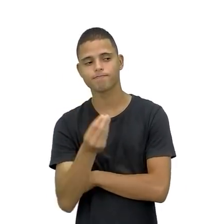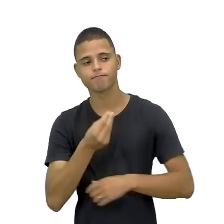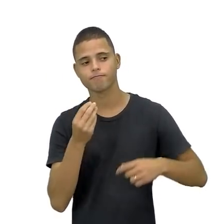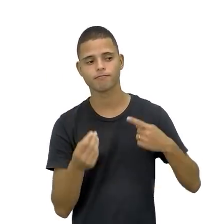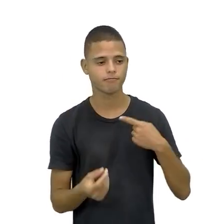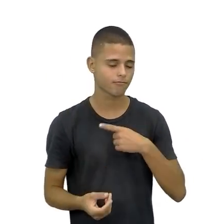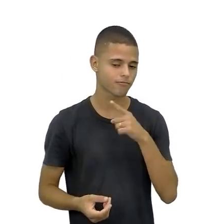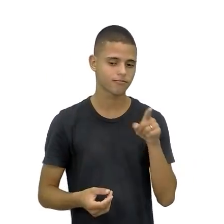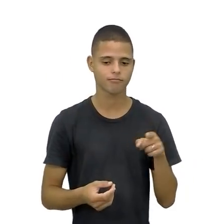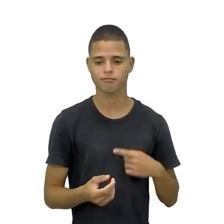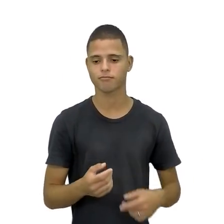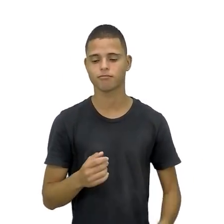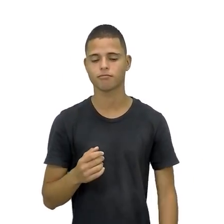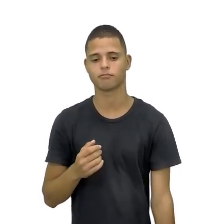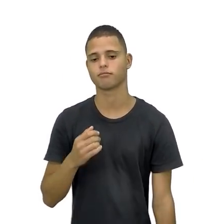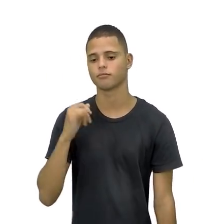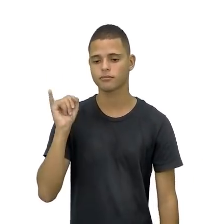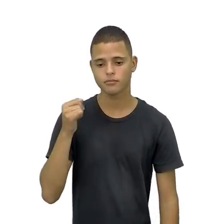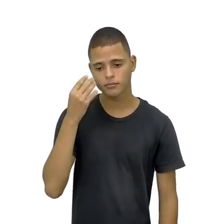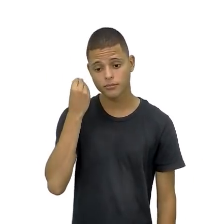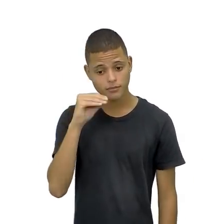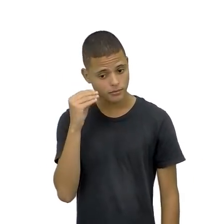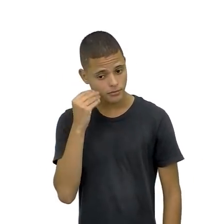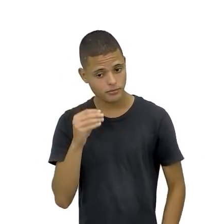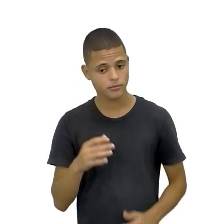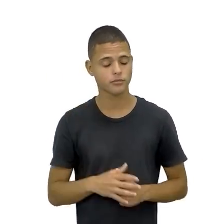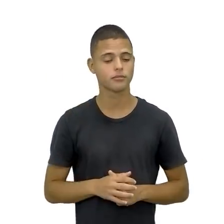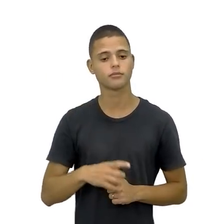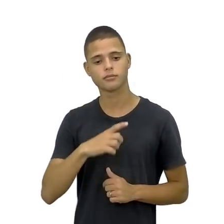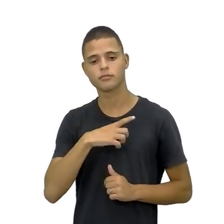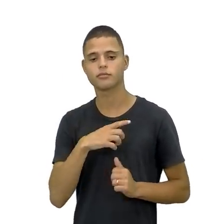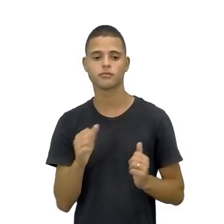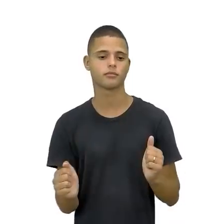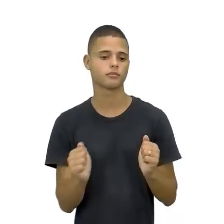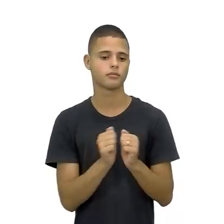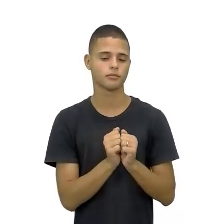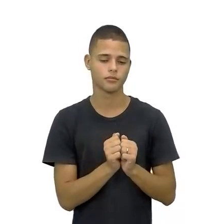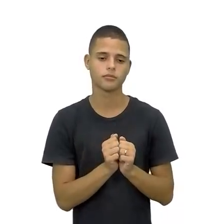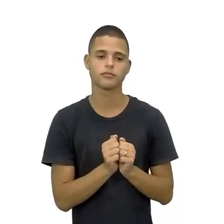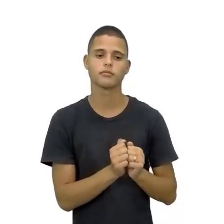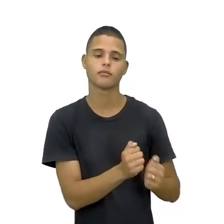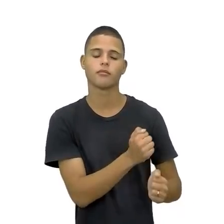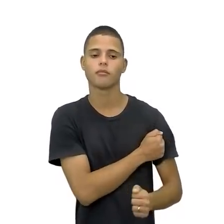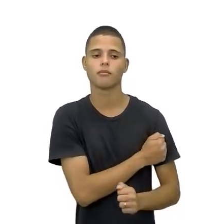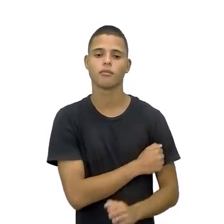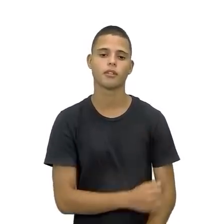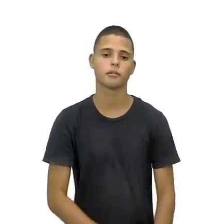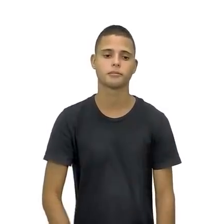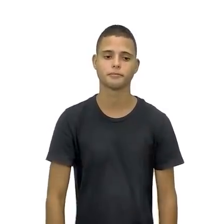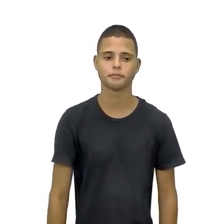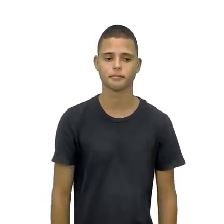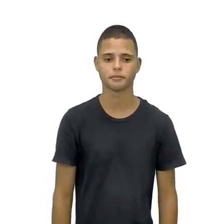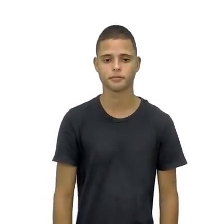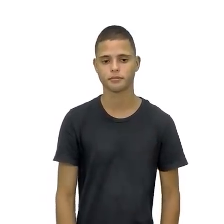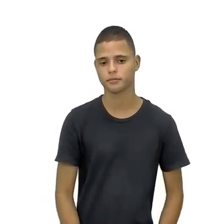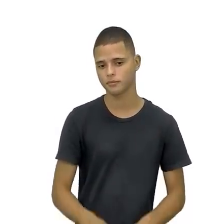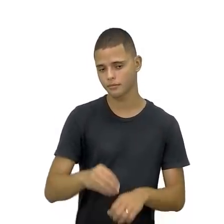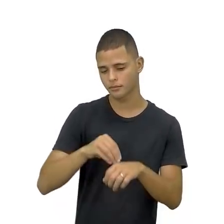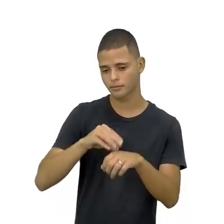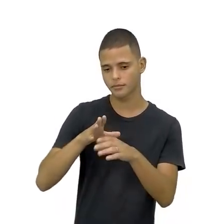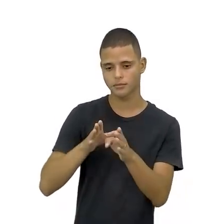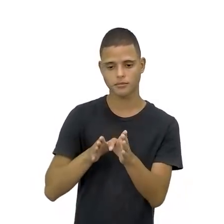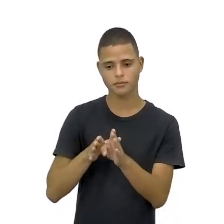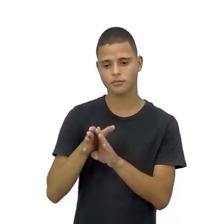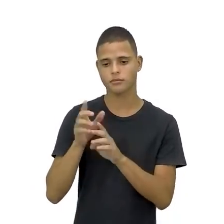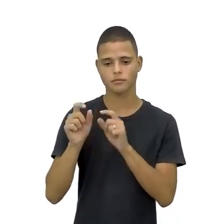podemos aproveitar aquilo que nós já temos e já fazemos com os nossos estudantes, né? Então, apenas para dar um conceito do que